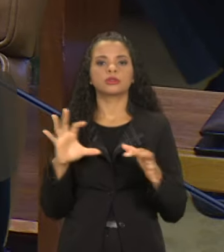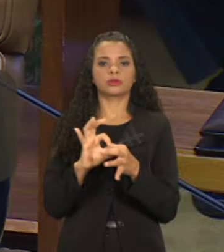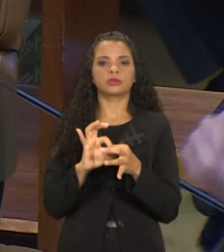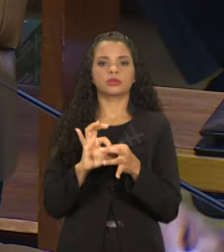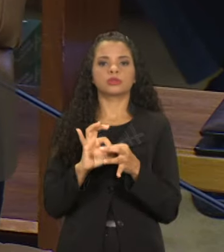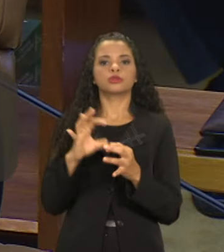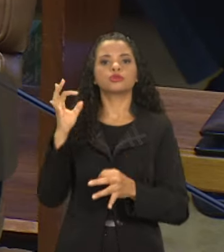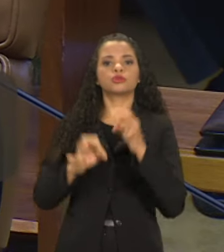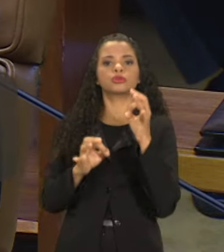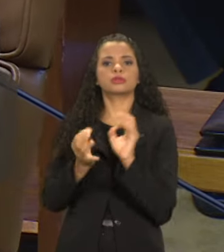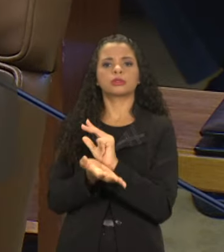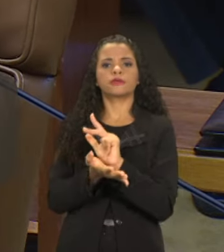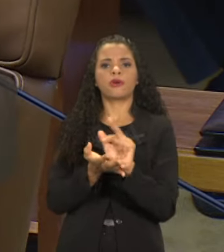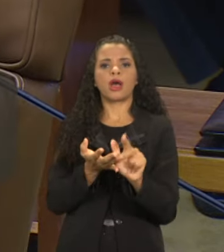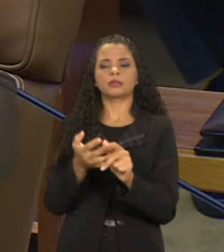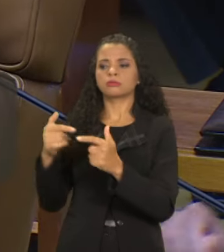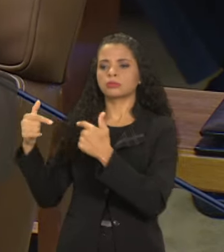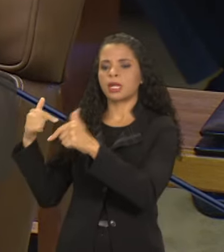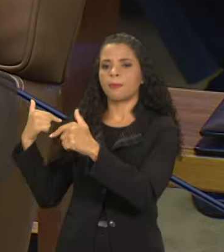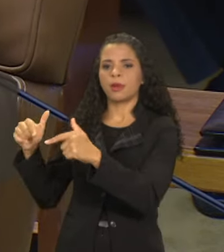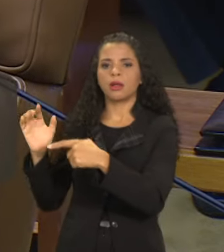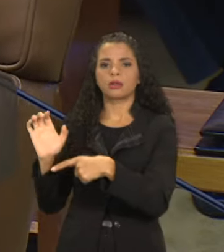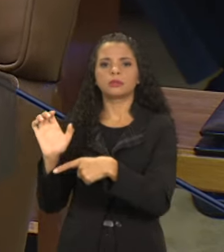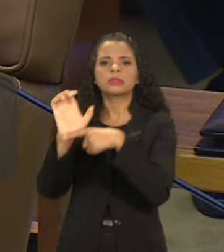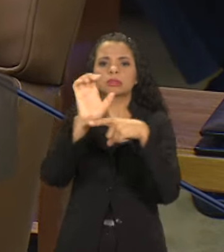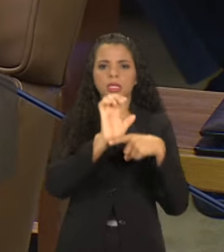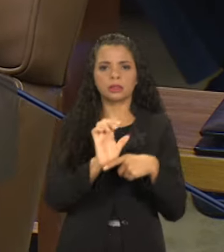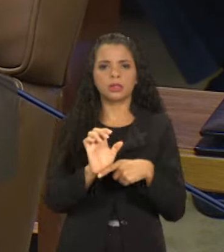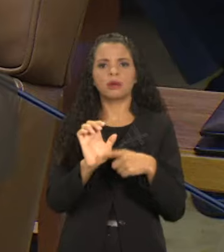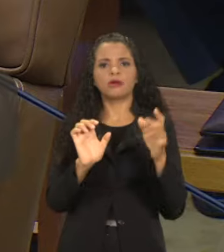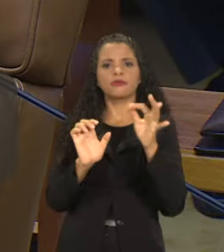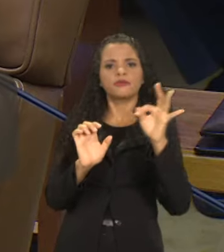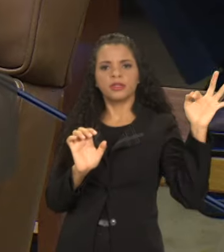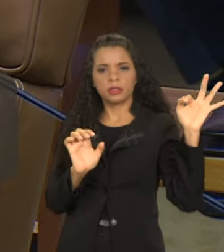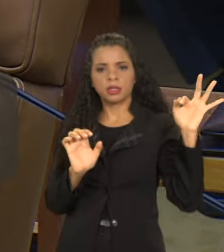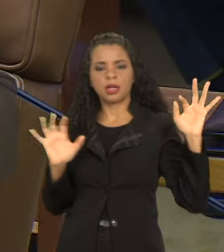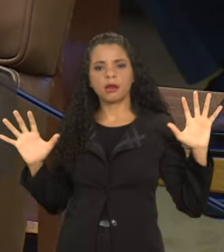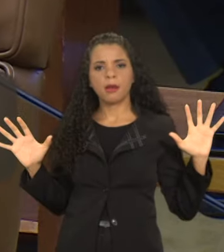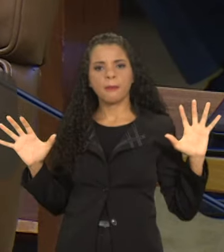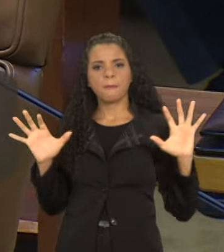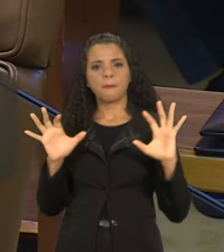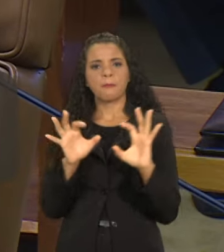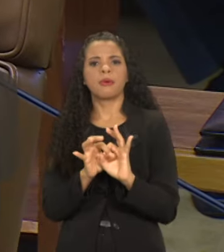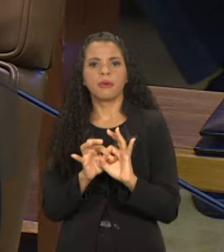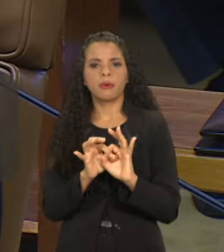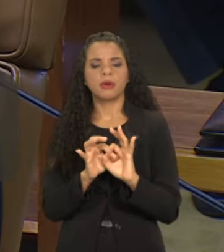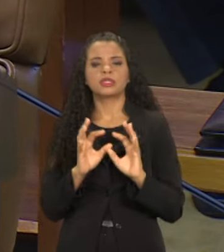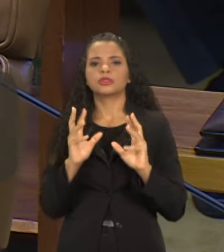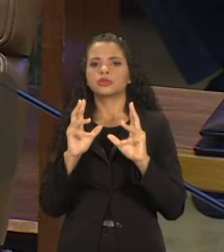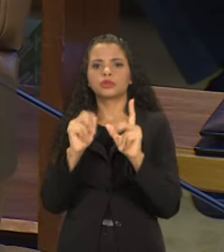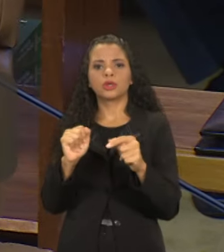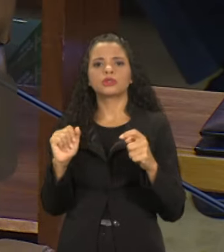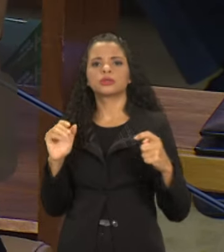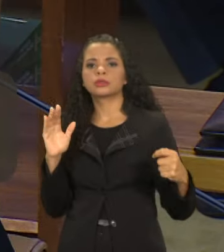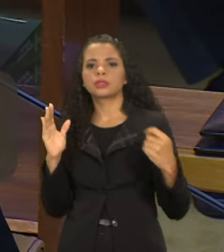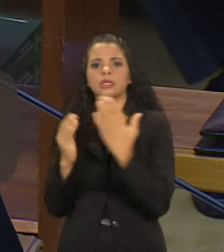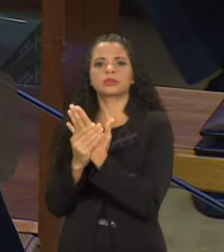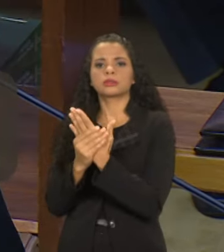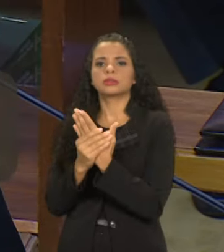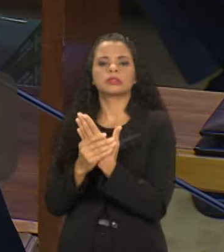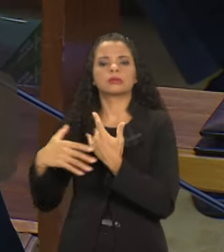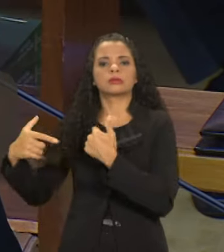Justiça Estadual, Justiça Federal, todas as jurisdições, a de natureza trabalhista, a de natureza criminal,